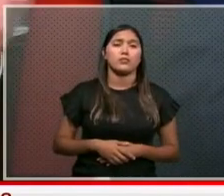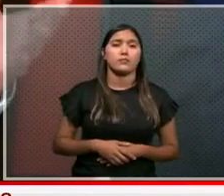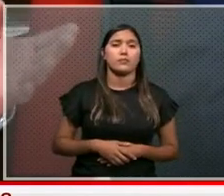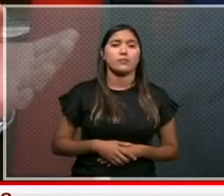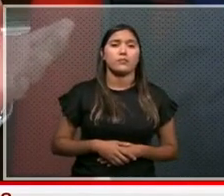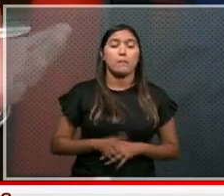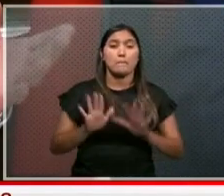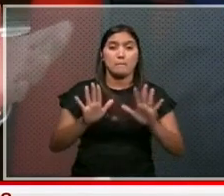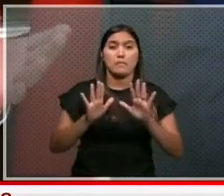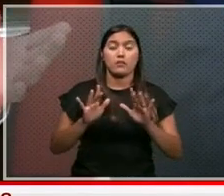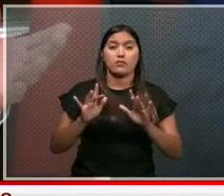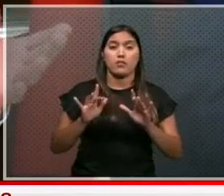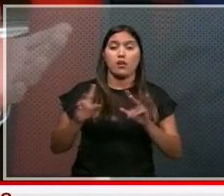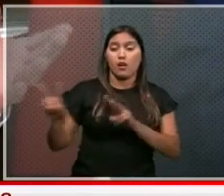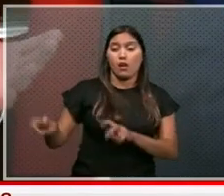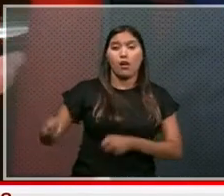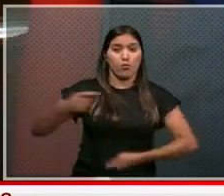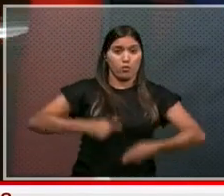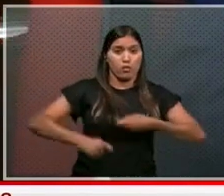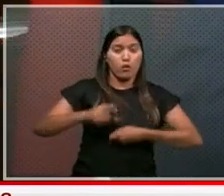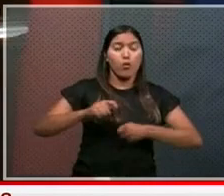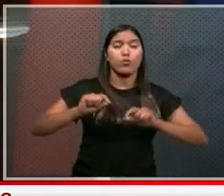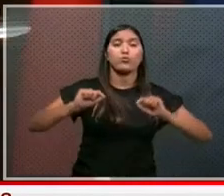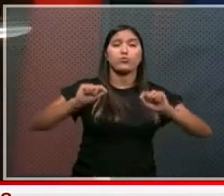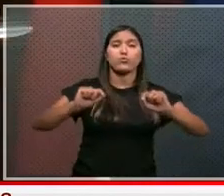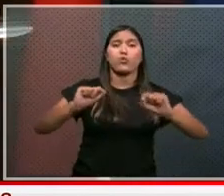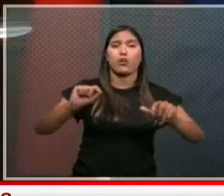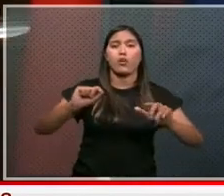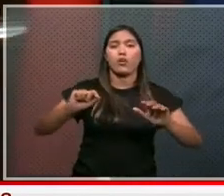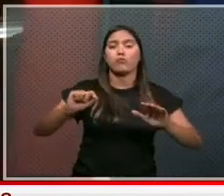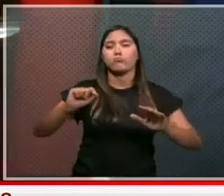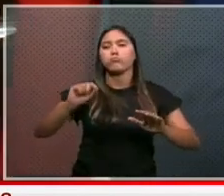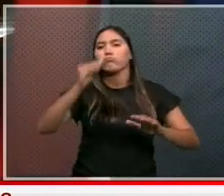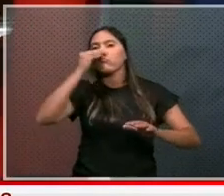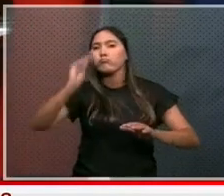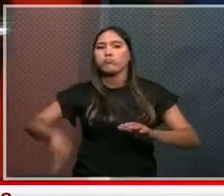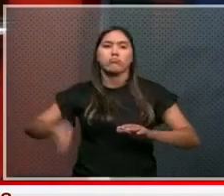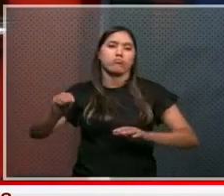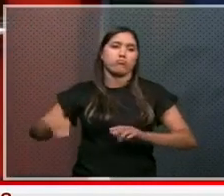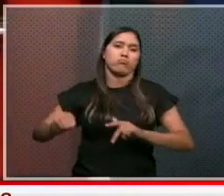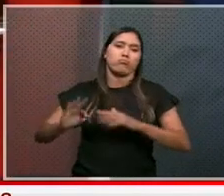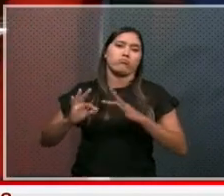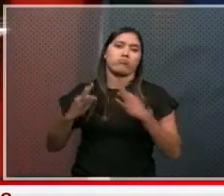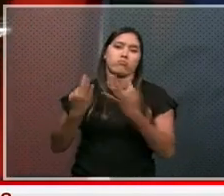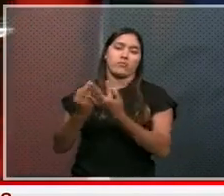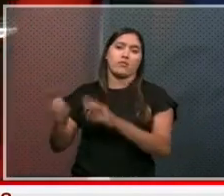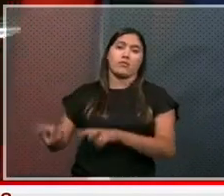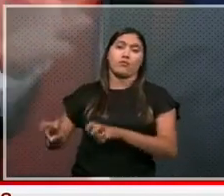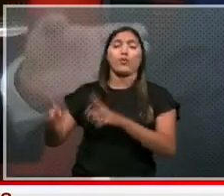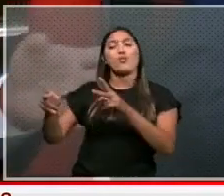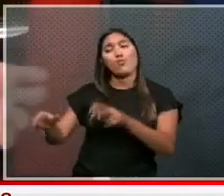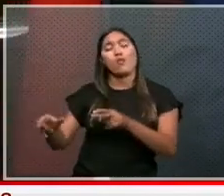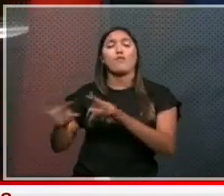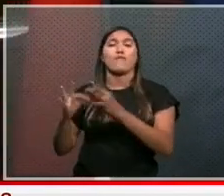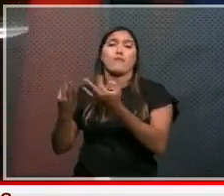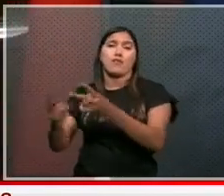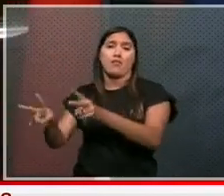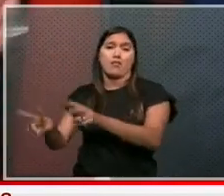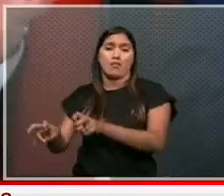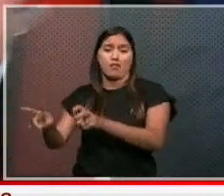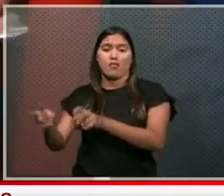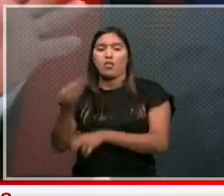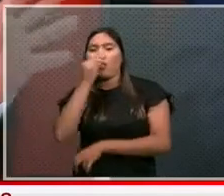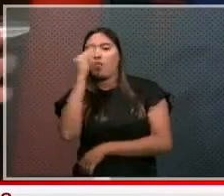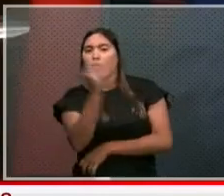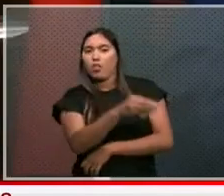O agronegócio negativo como também a cultura familiar negar O agronegócio